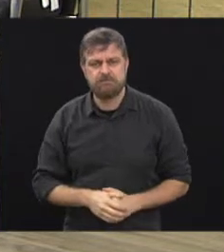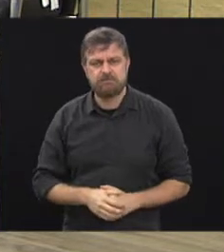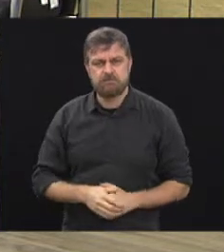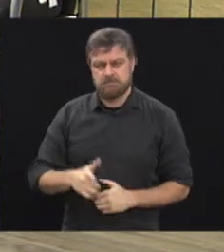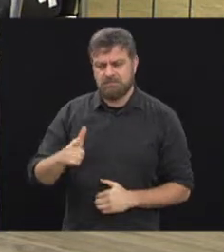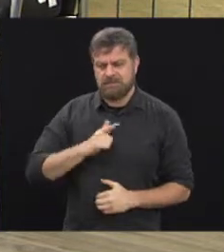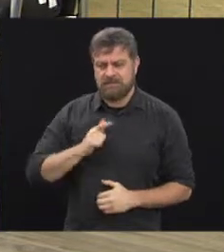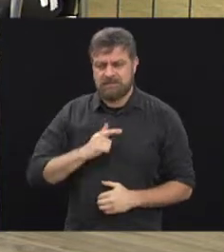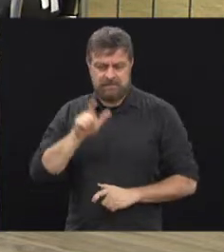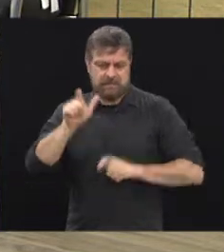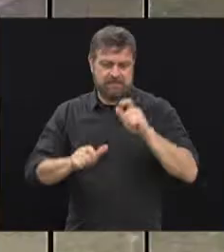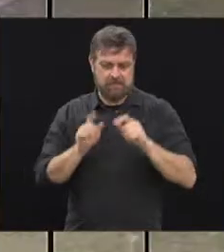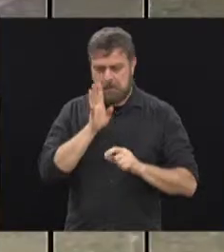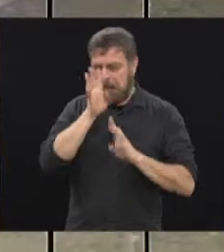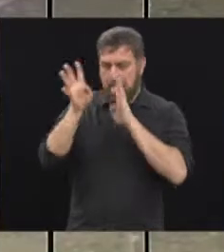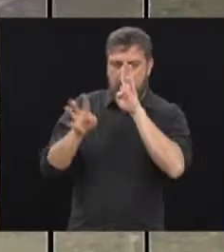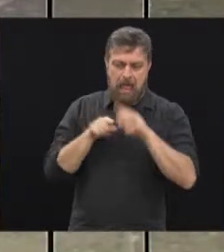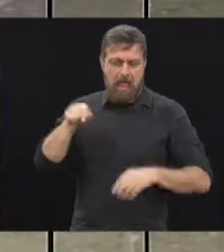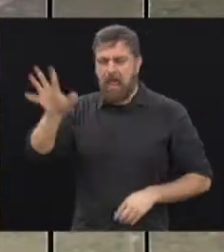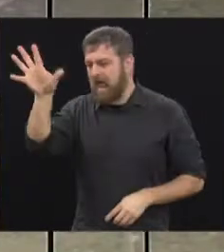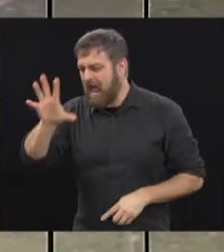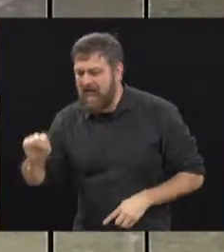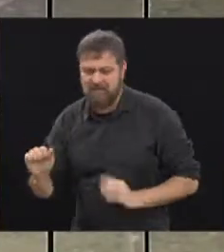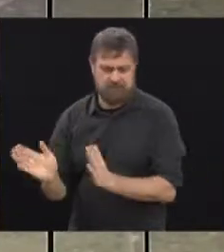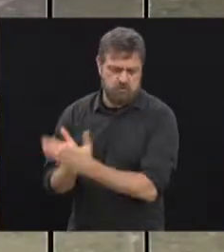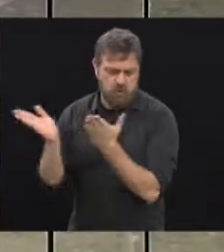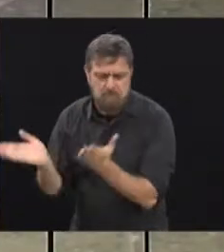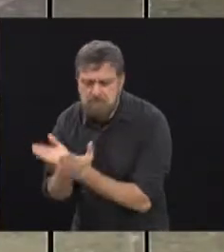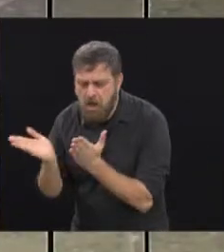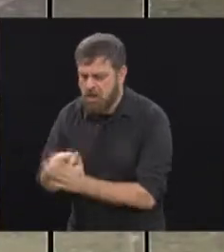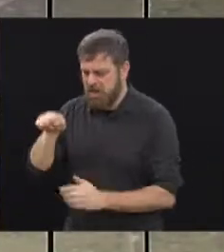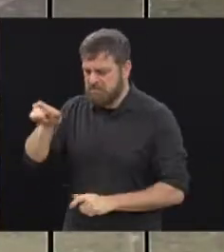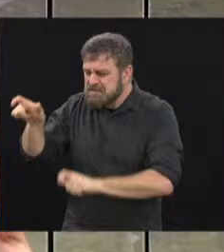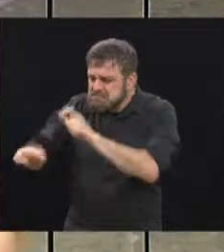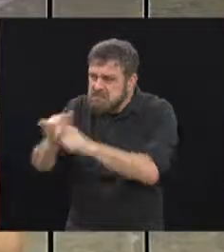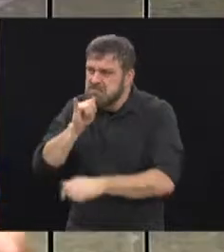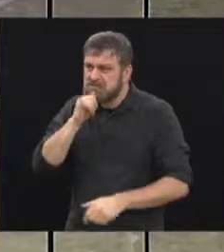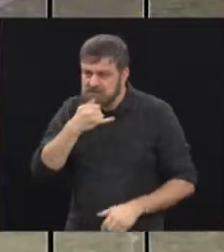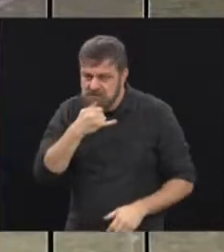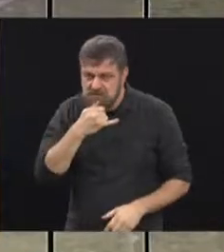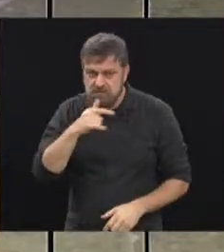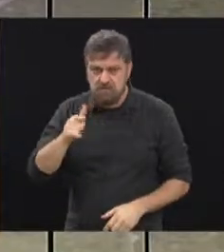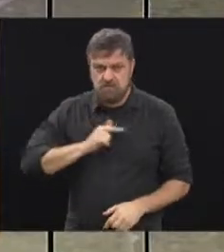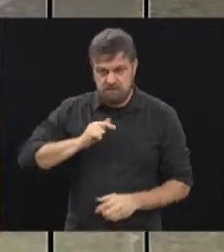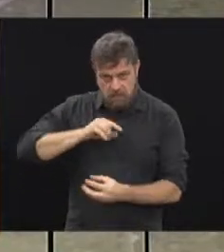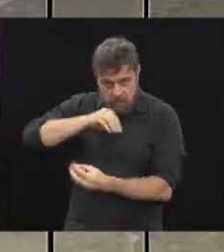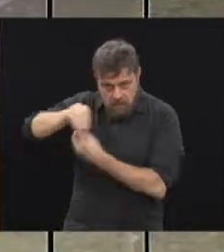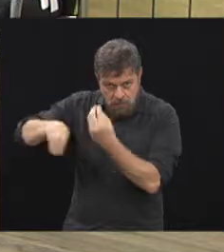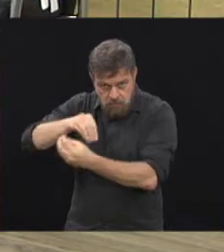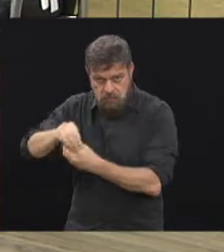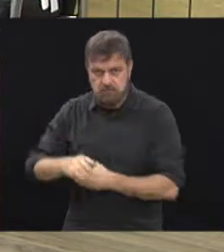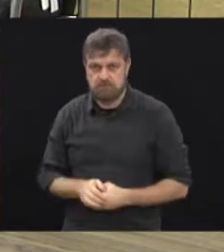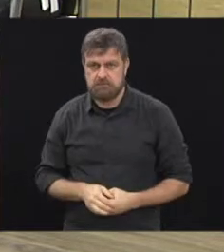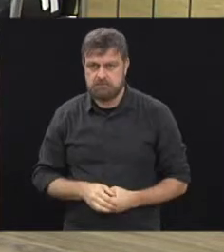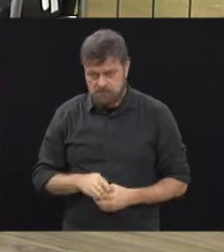aquele estigma que você vai chegar na África, vai ser só pobreza, só tristeza. Tem uma mescla ou não realmente é